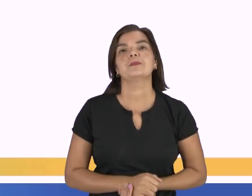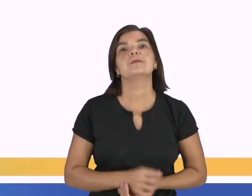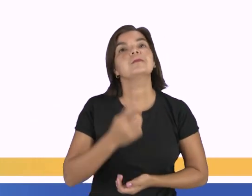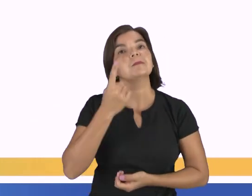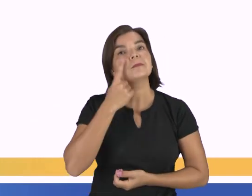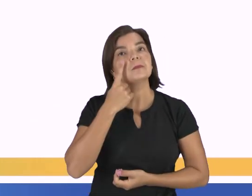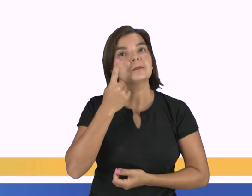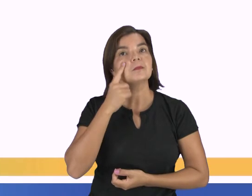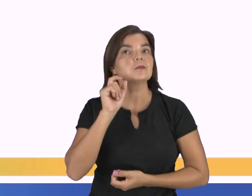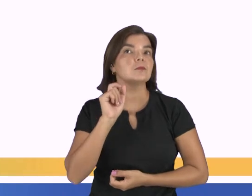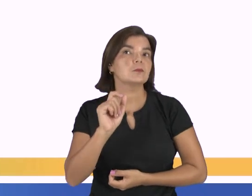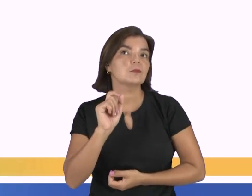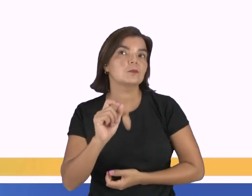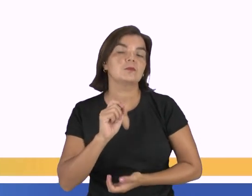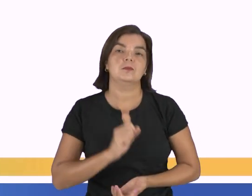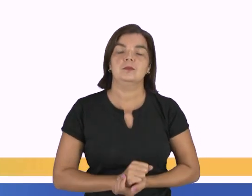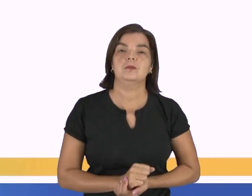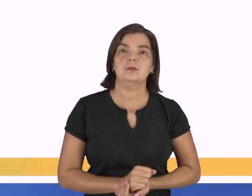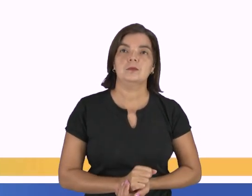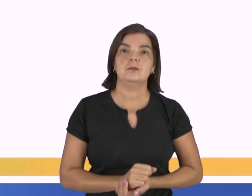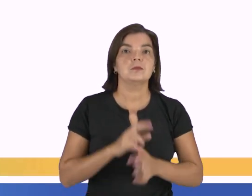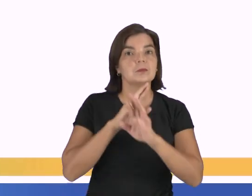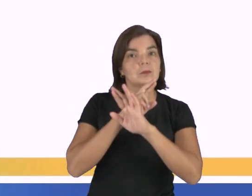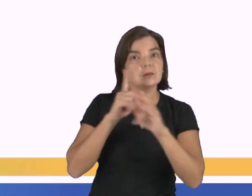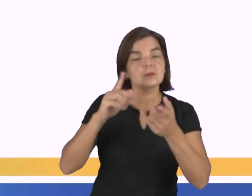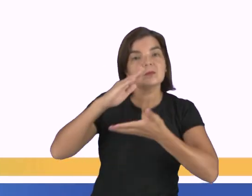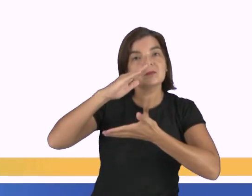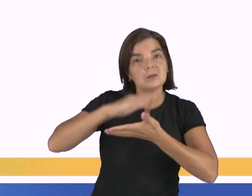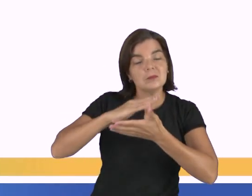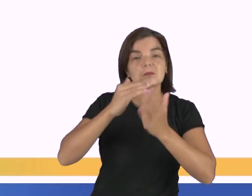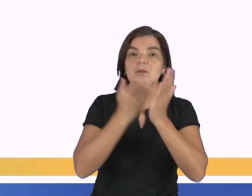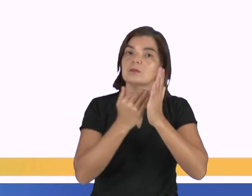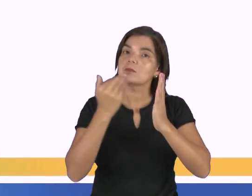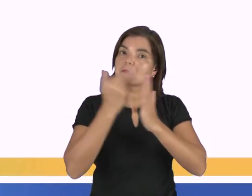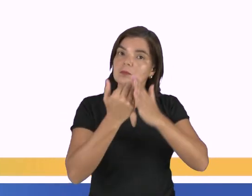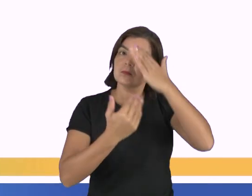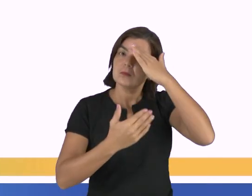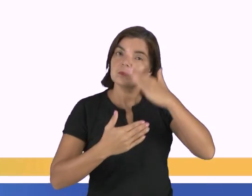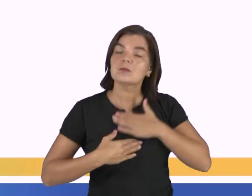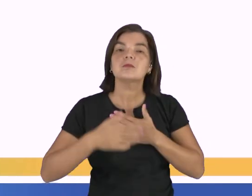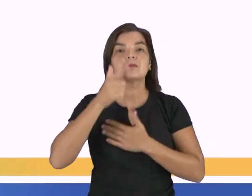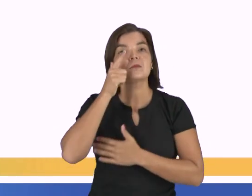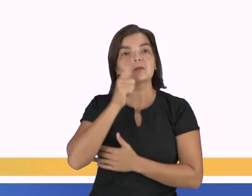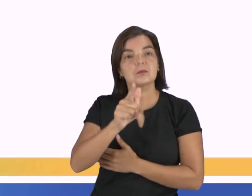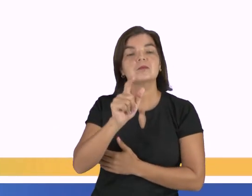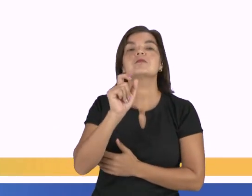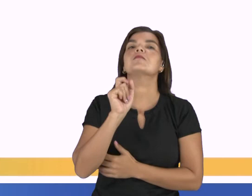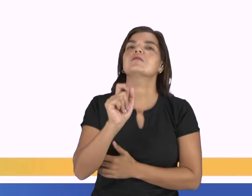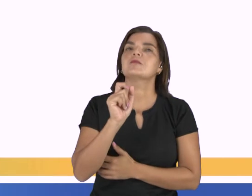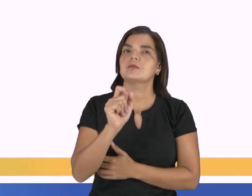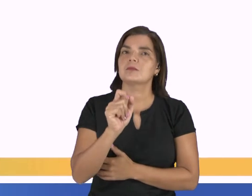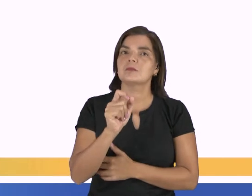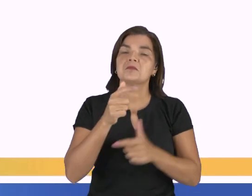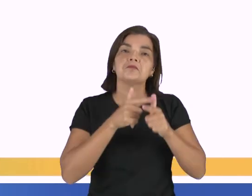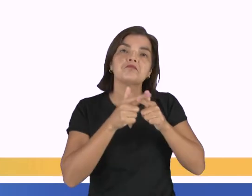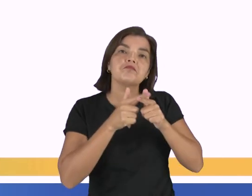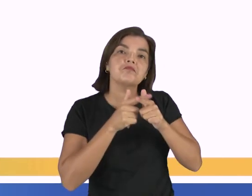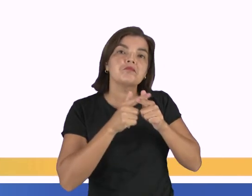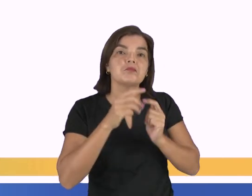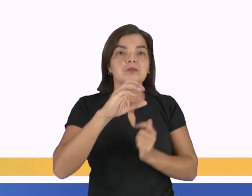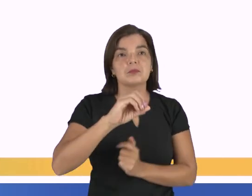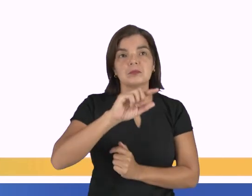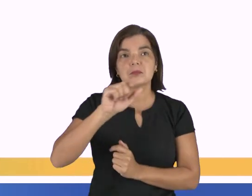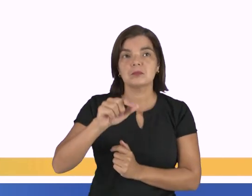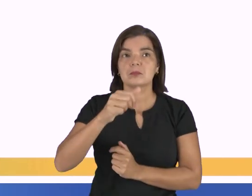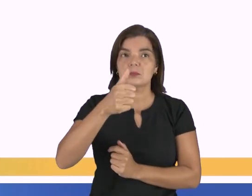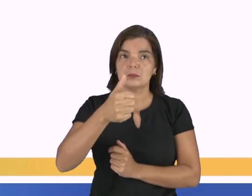tendo em vista que a diferença de pressão máxima que o nosso corpo consegue receber aí, sem ter problemas, é 0,1